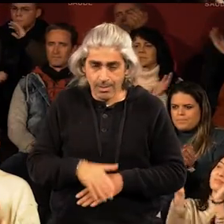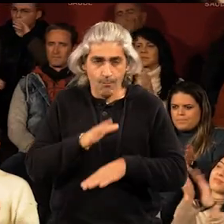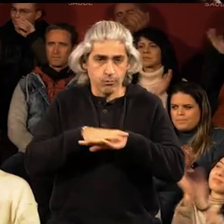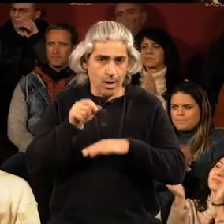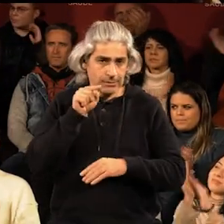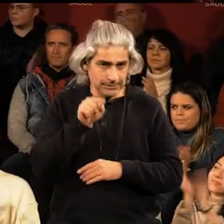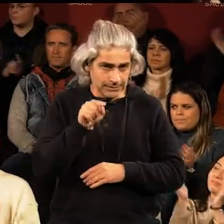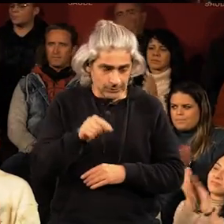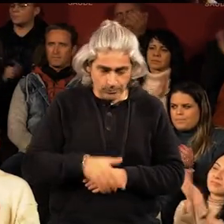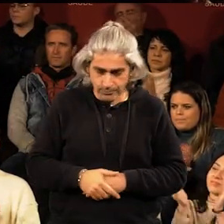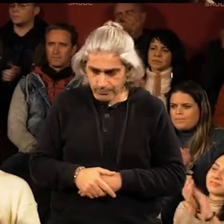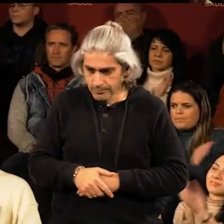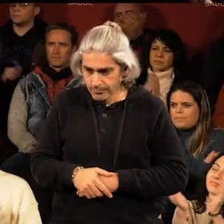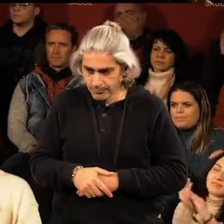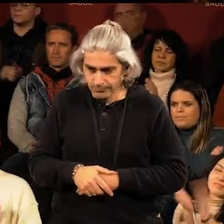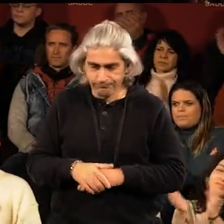isso